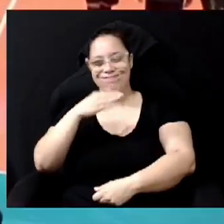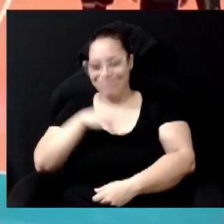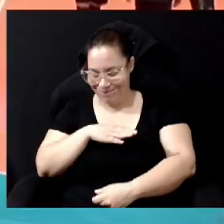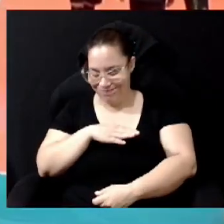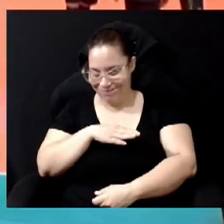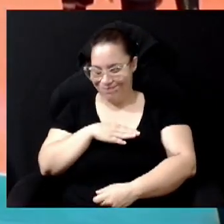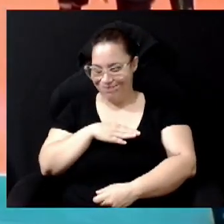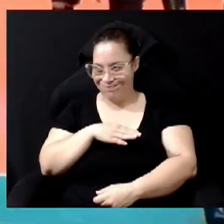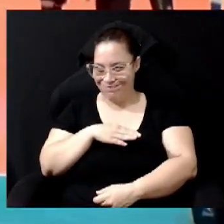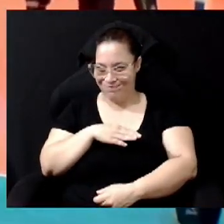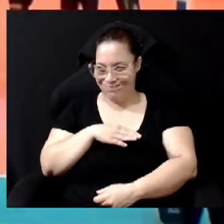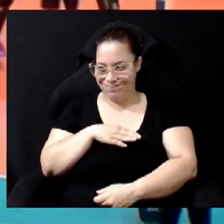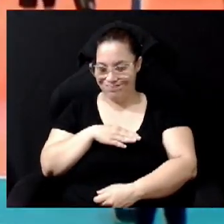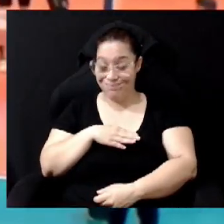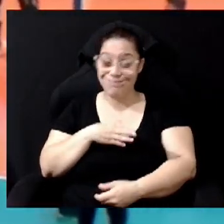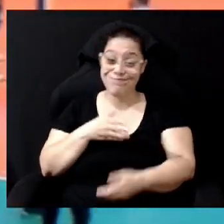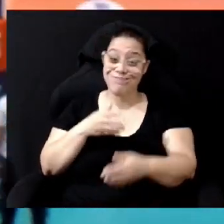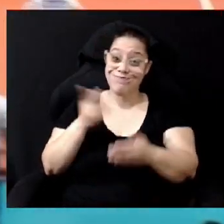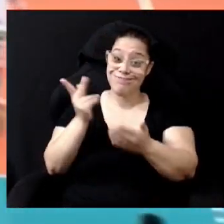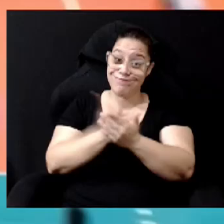e neste erro de saque,